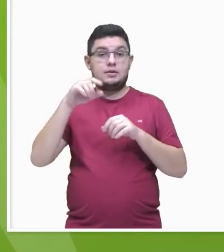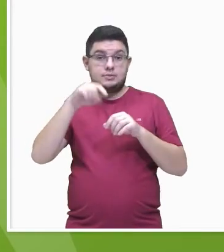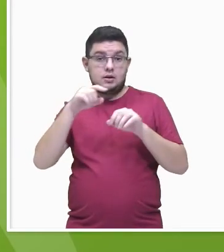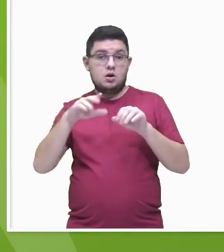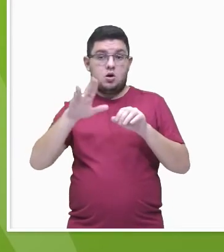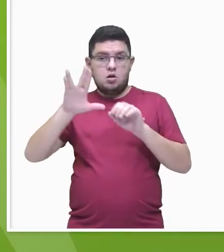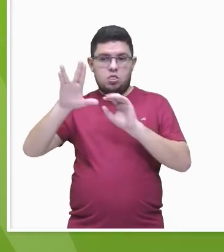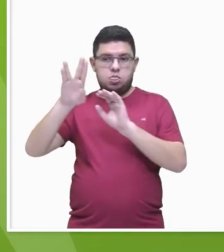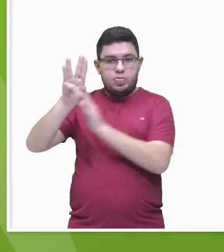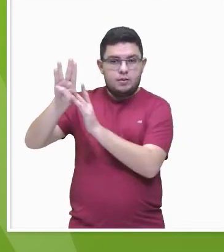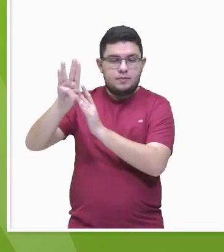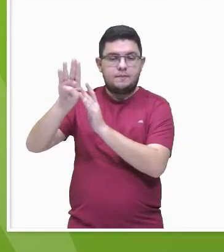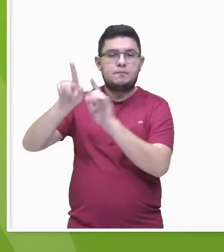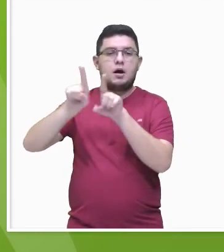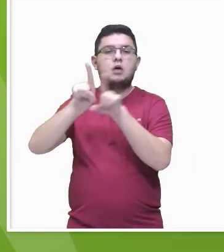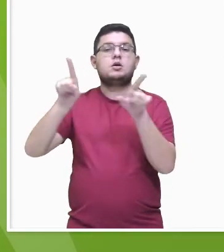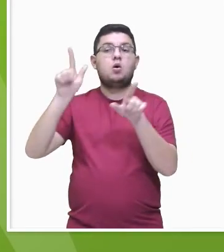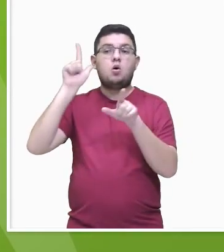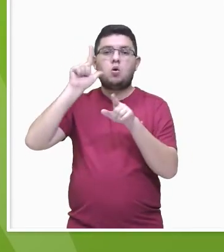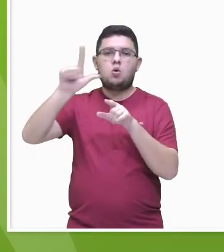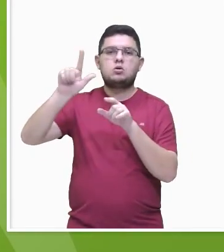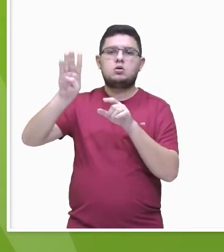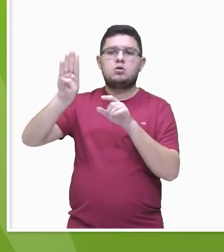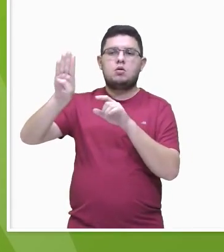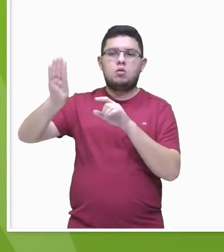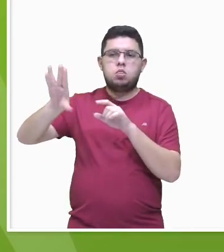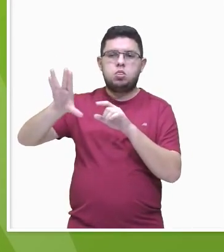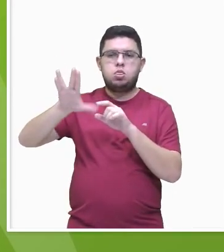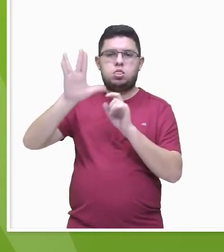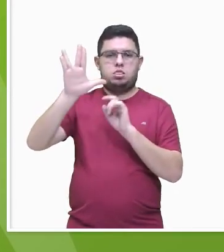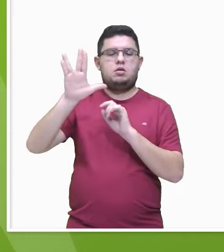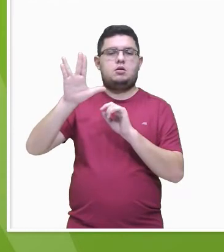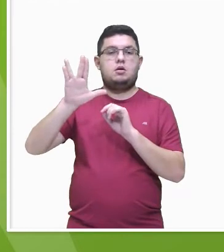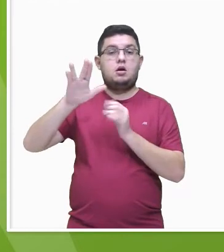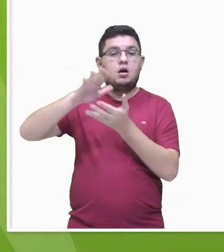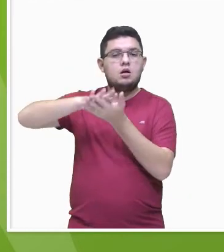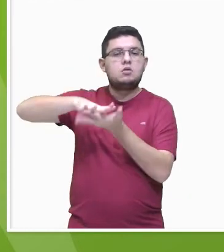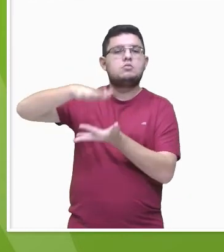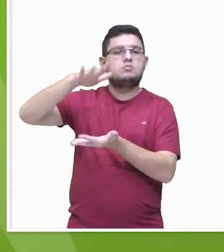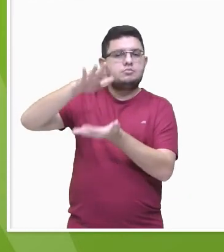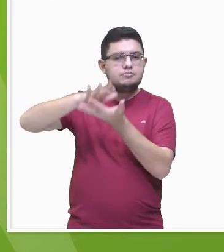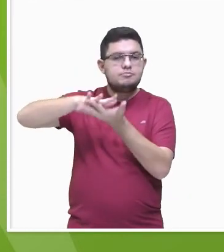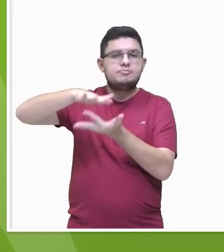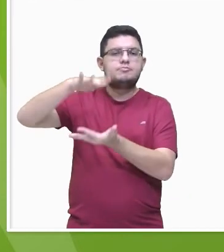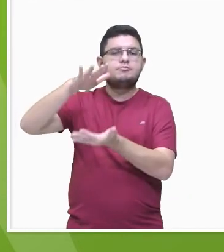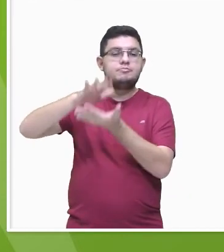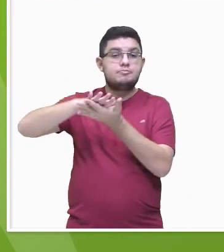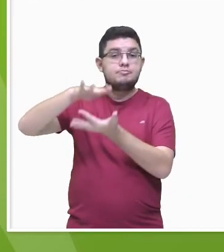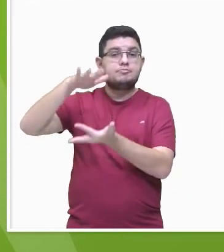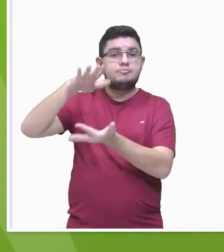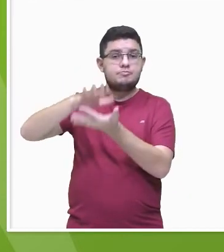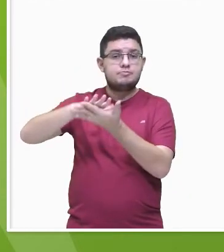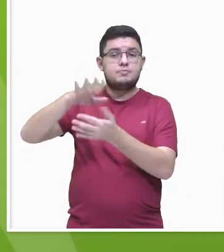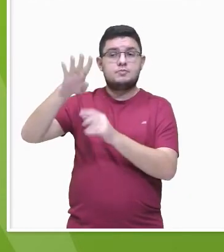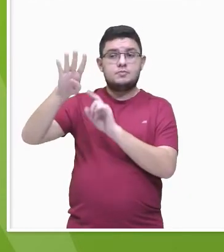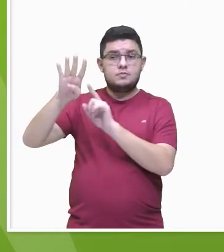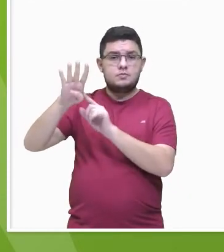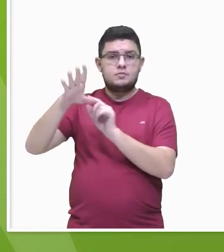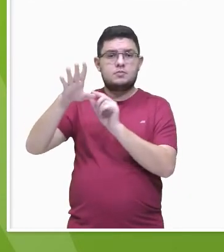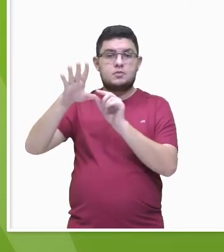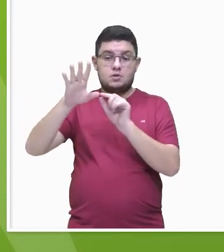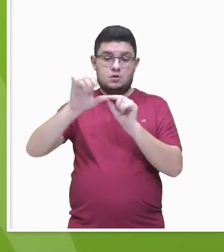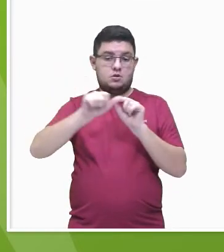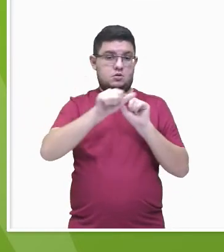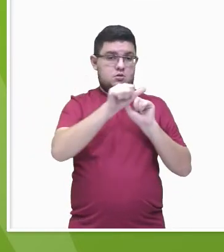ela consegue se recompor, né? Ela se reconstitui, e aí ela forma um novo braço, e daquele braço que foi perdido, ele vai